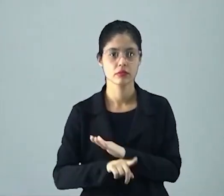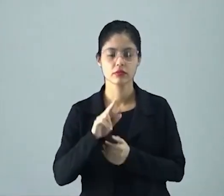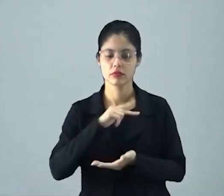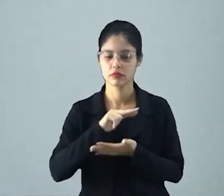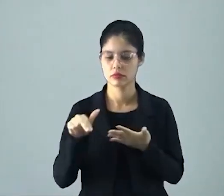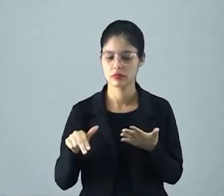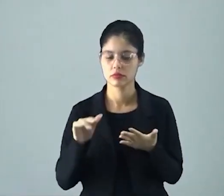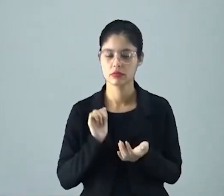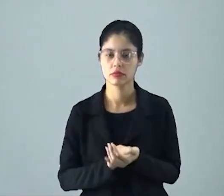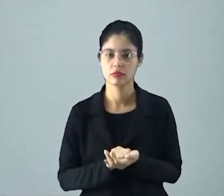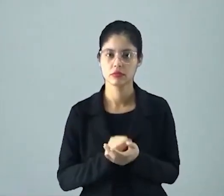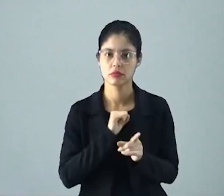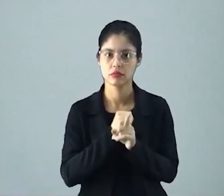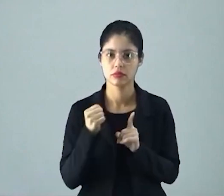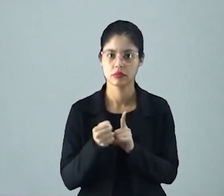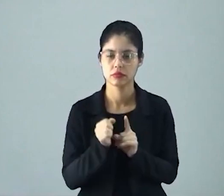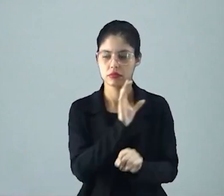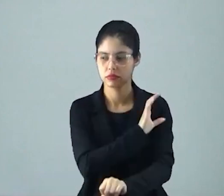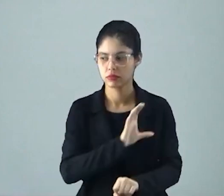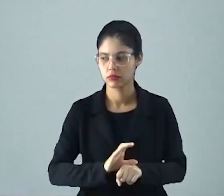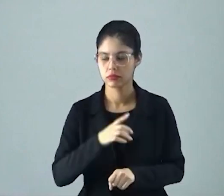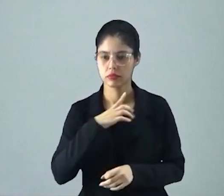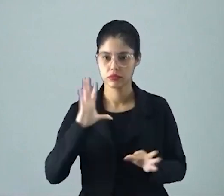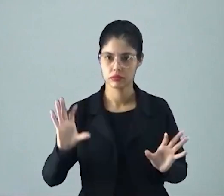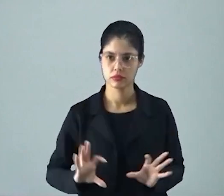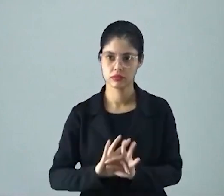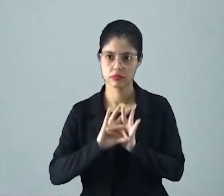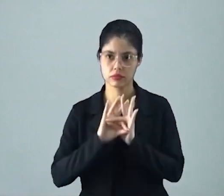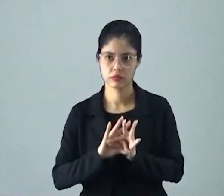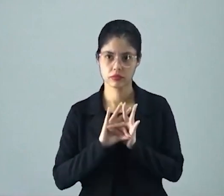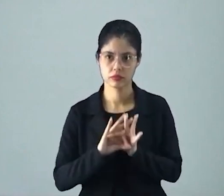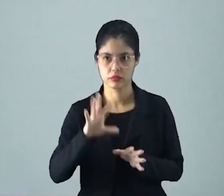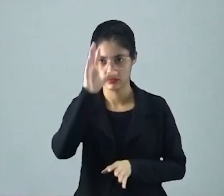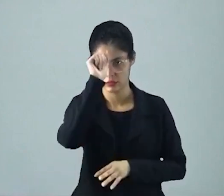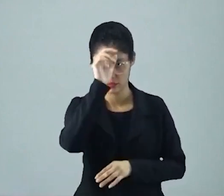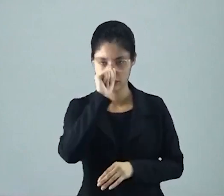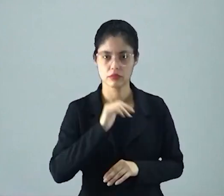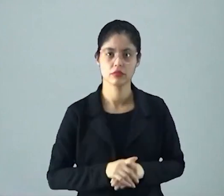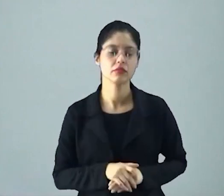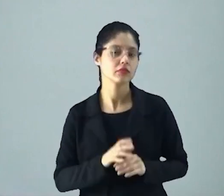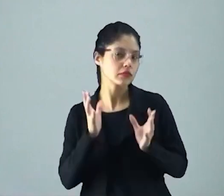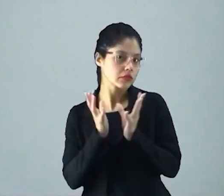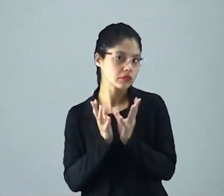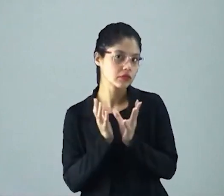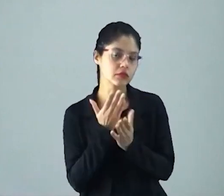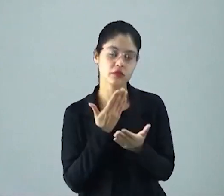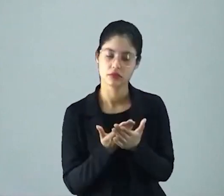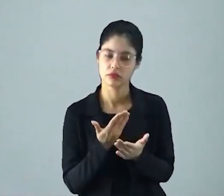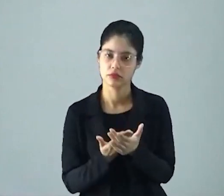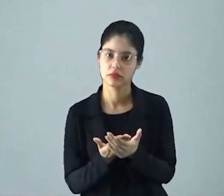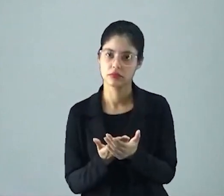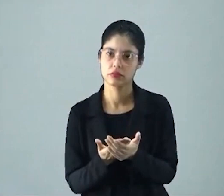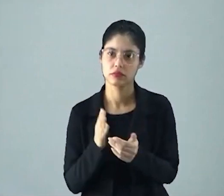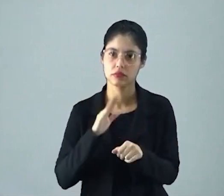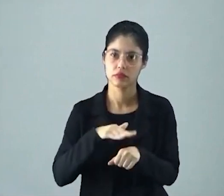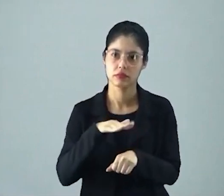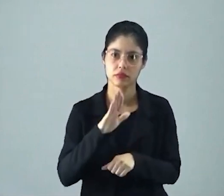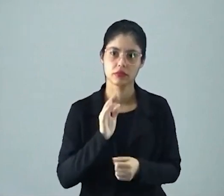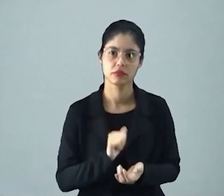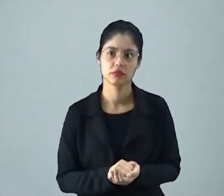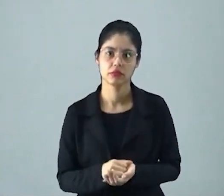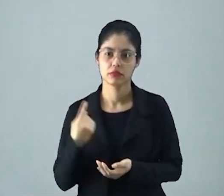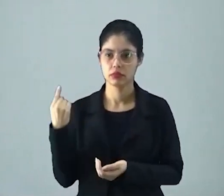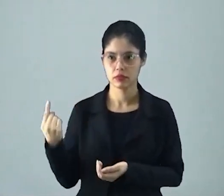dessa variação social e cultural tem relação com a aprendizagem. Tem grupos que estudam mais, então ele vai